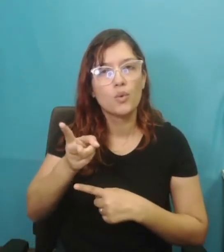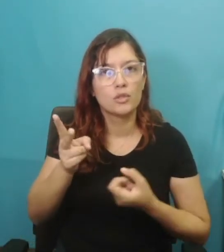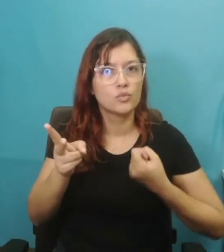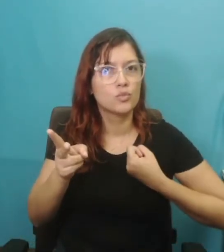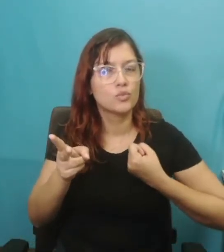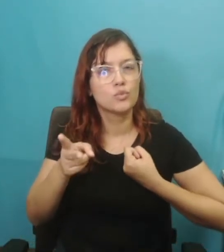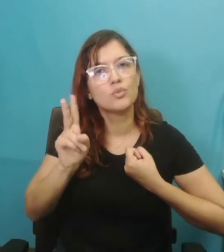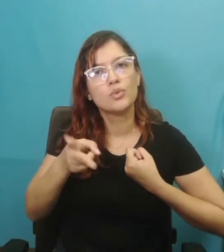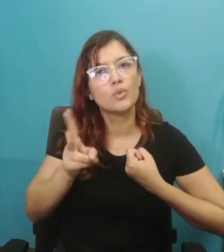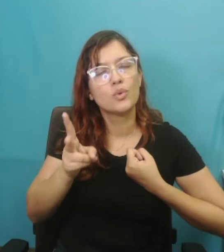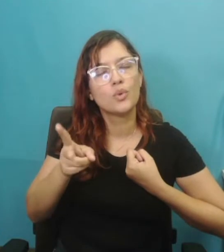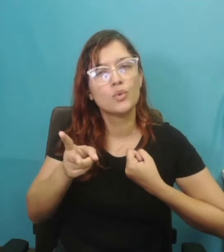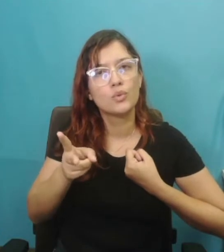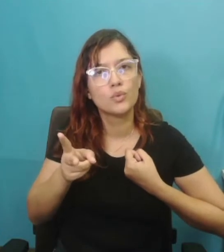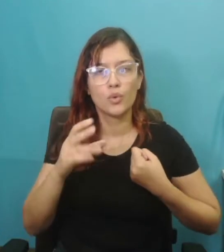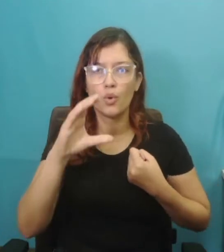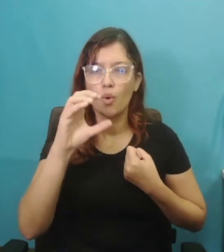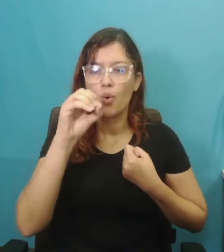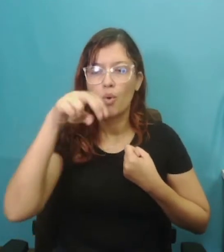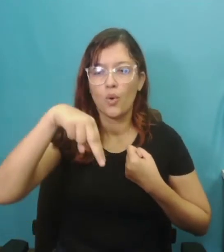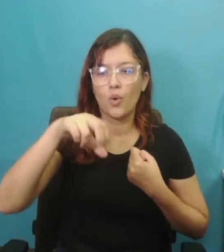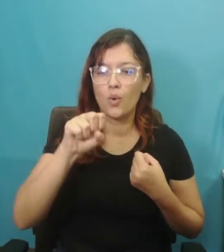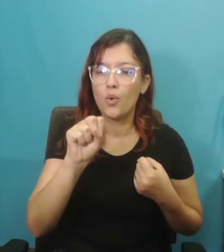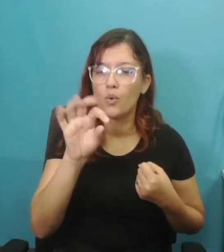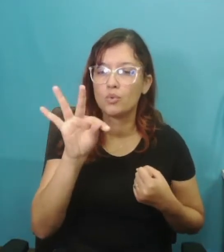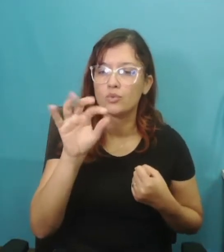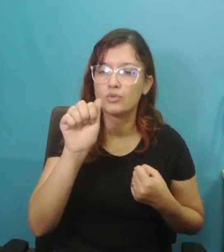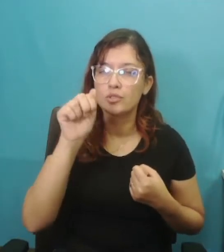ela tem uma constante.